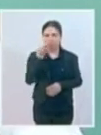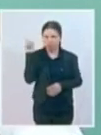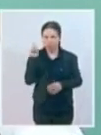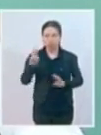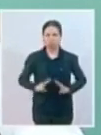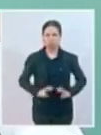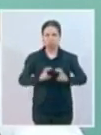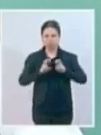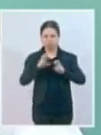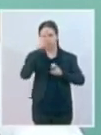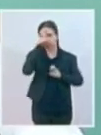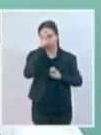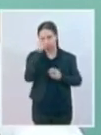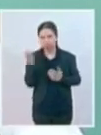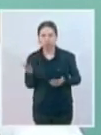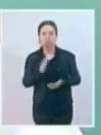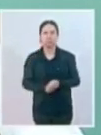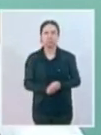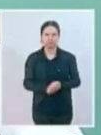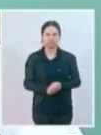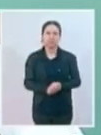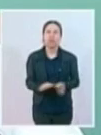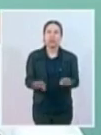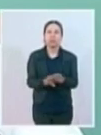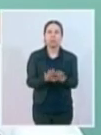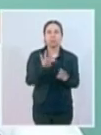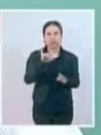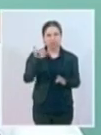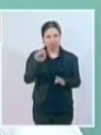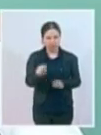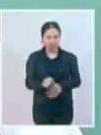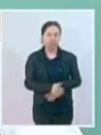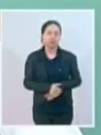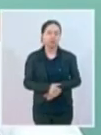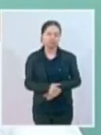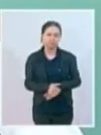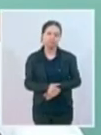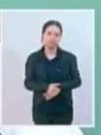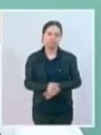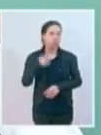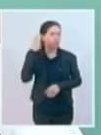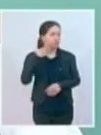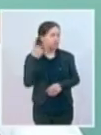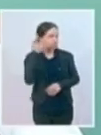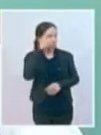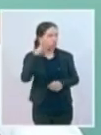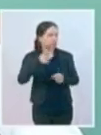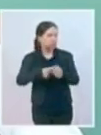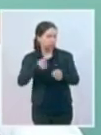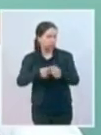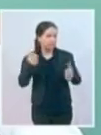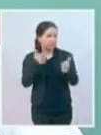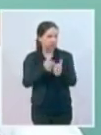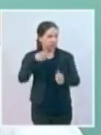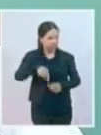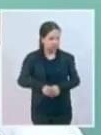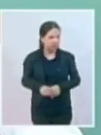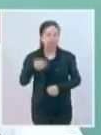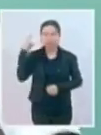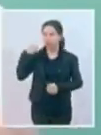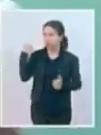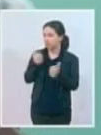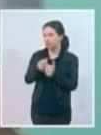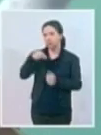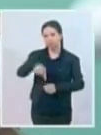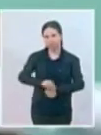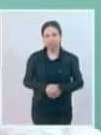no, né, do hospital. E isso, a doutora Thaís também. Vereadores, né, de várias cidades da região. Vereadores aqui da região,